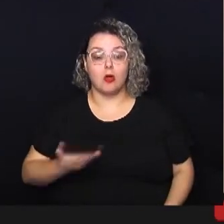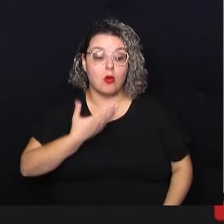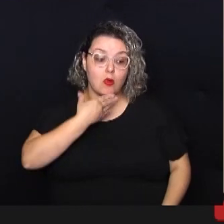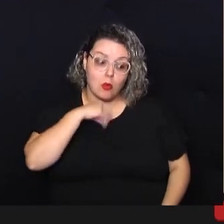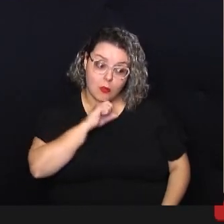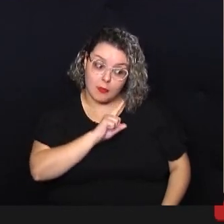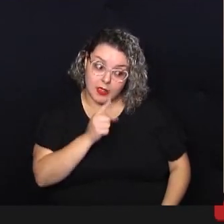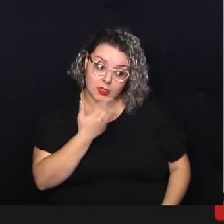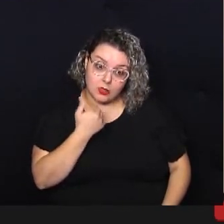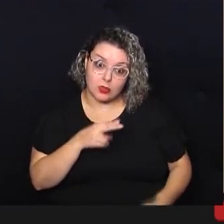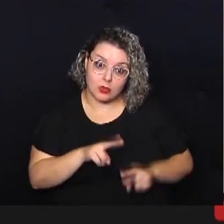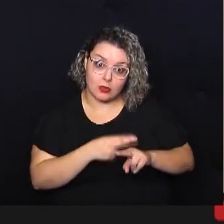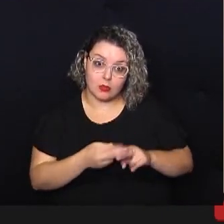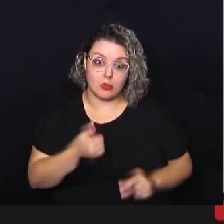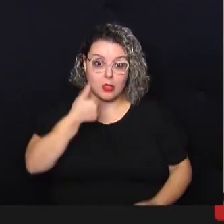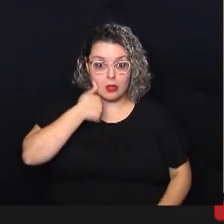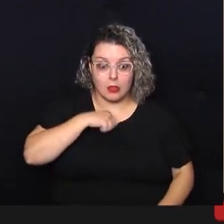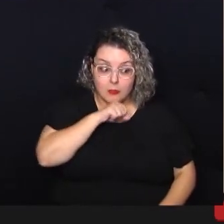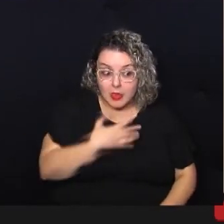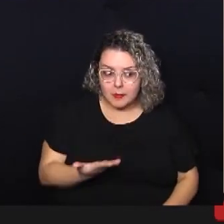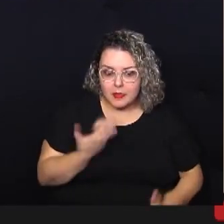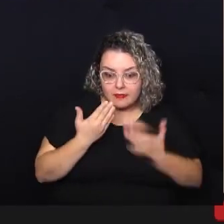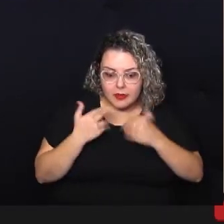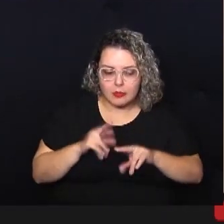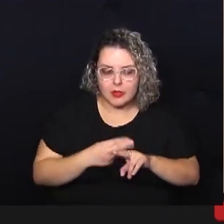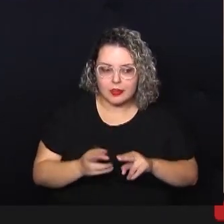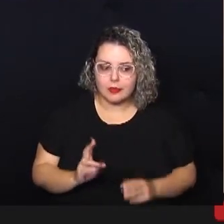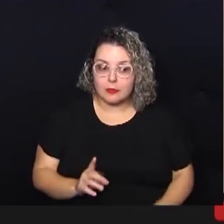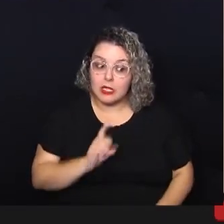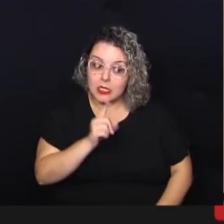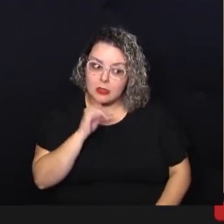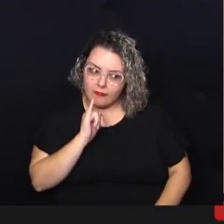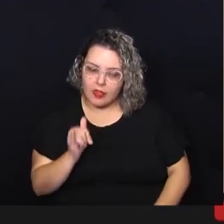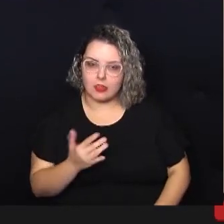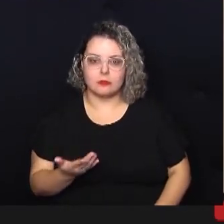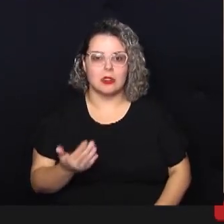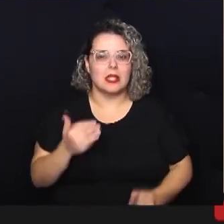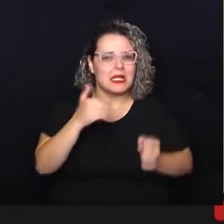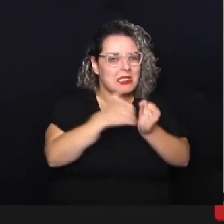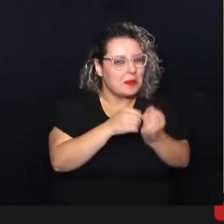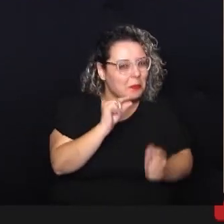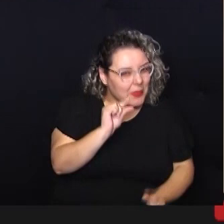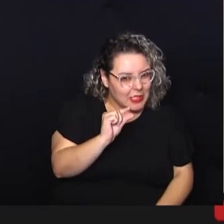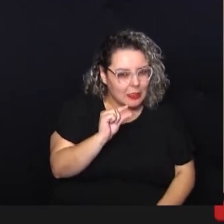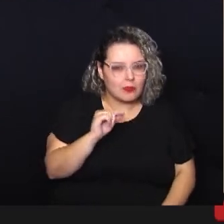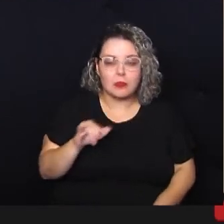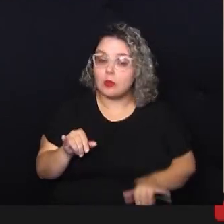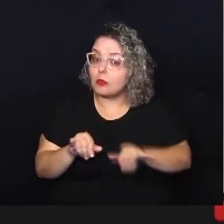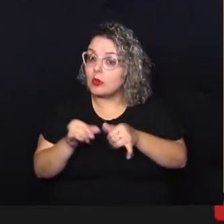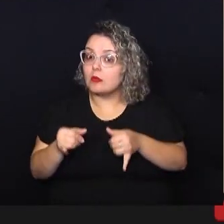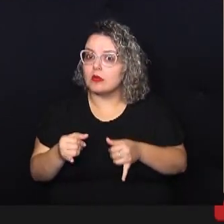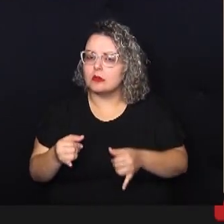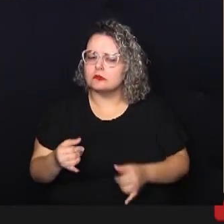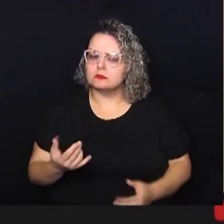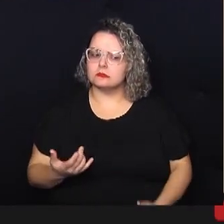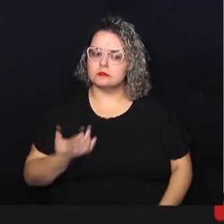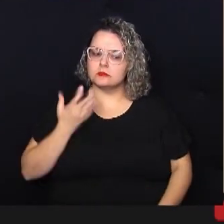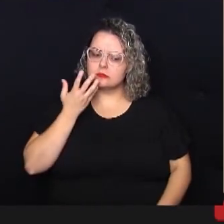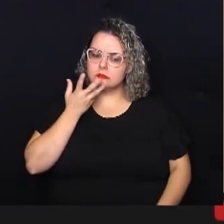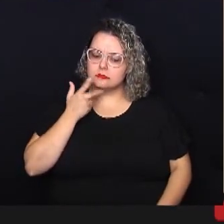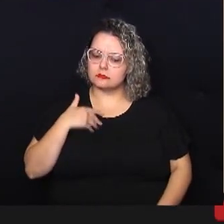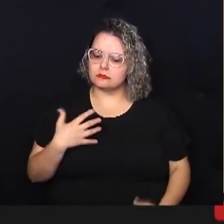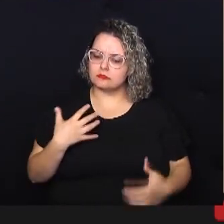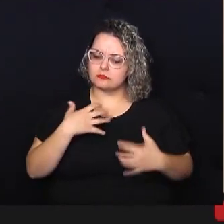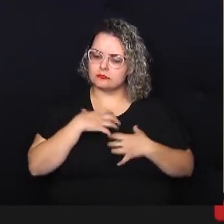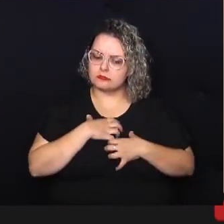comer chocolate, mas a mamãe vai deixar, mas não conta para o papai. Esses segredinhos pequenos e bobinhos vão causando na criança essa